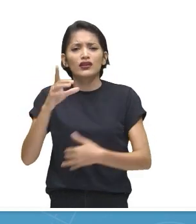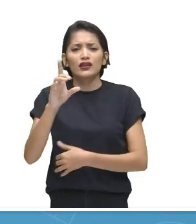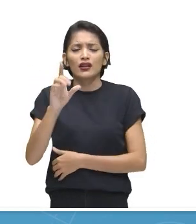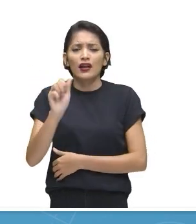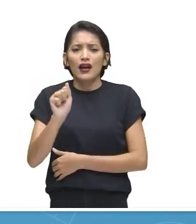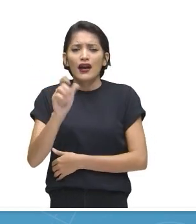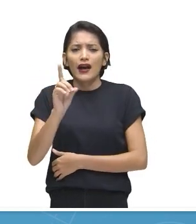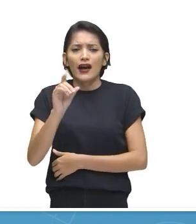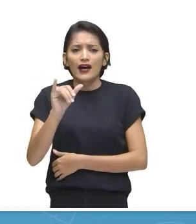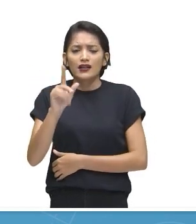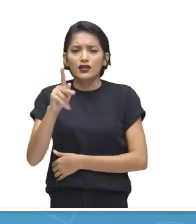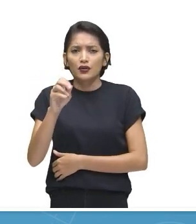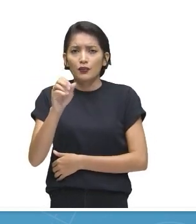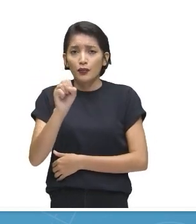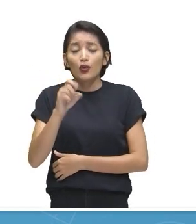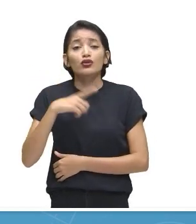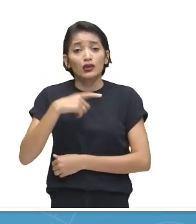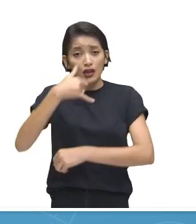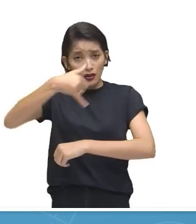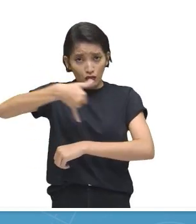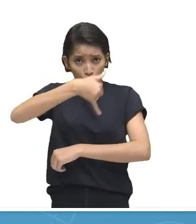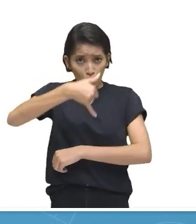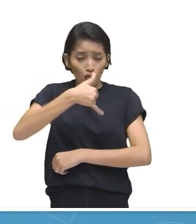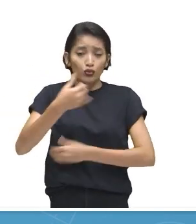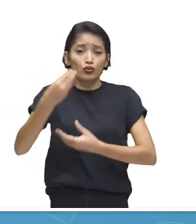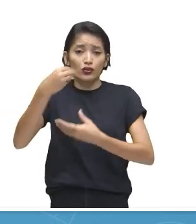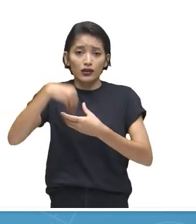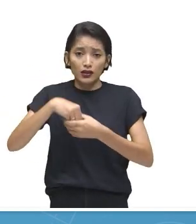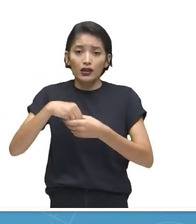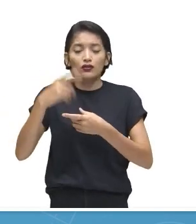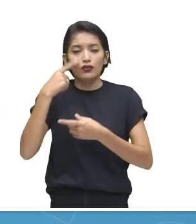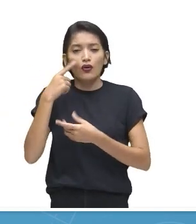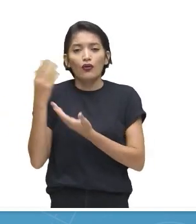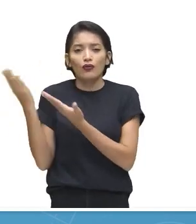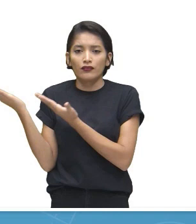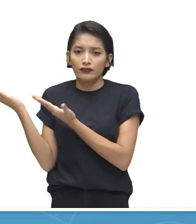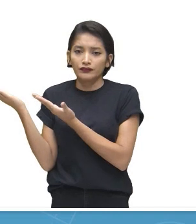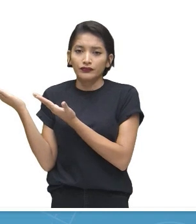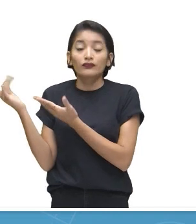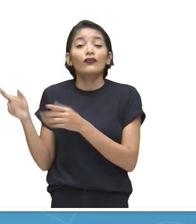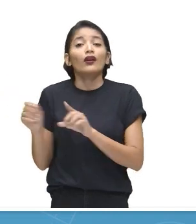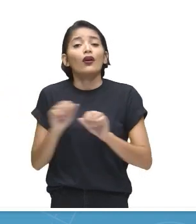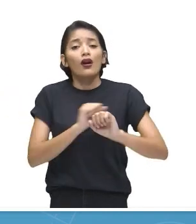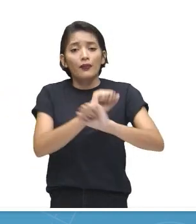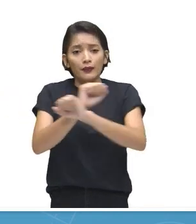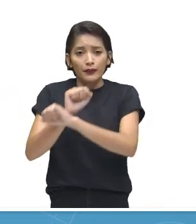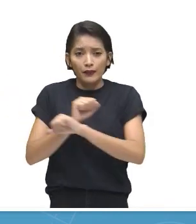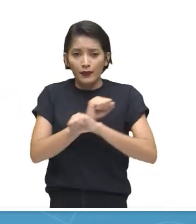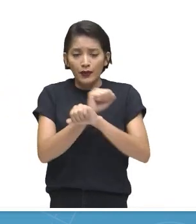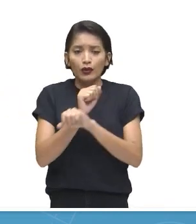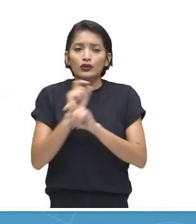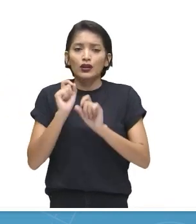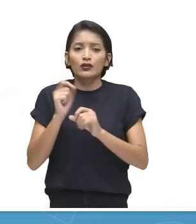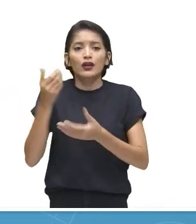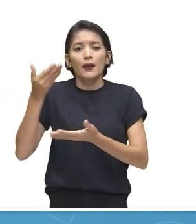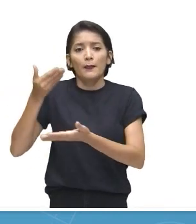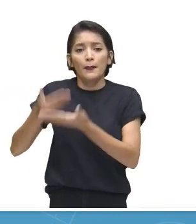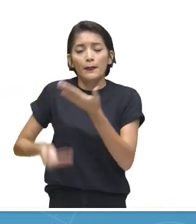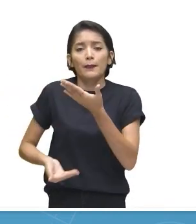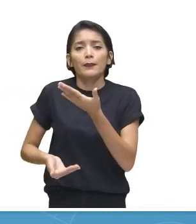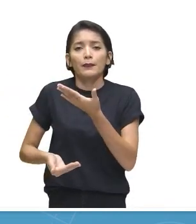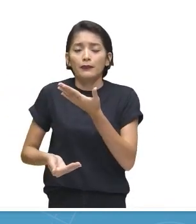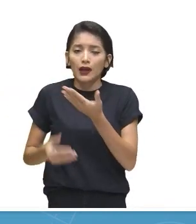células de gordura, né? E fica entre a derme e os músculos. Protege o organismo contra a perda de